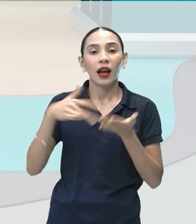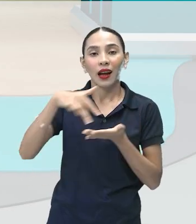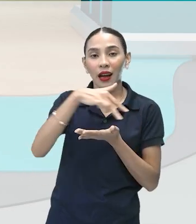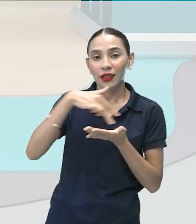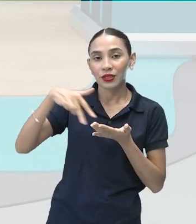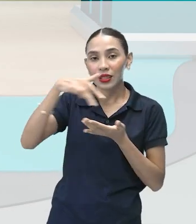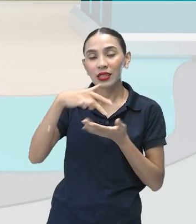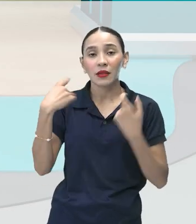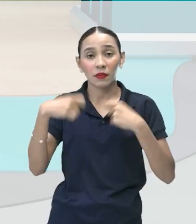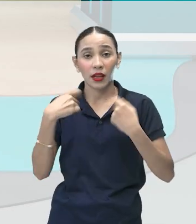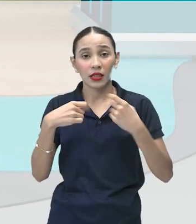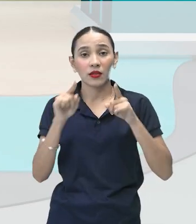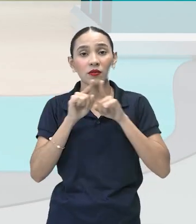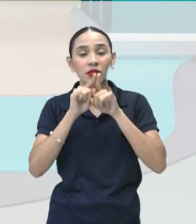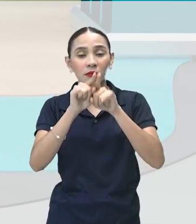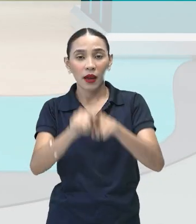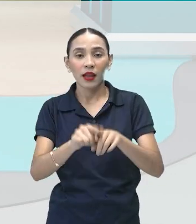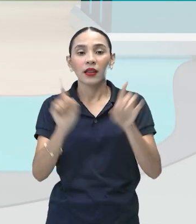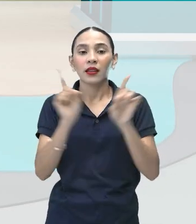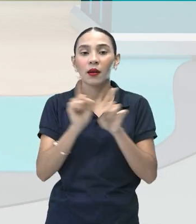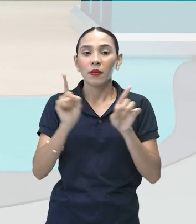ser simétricas e